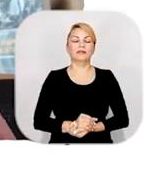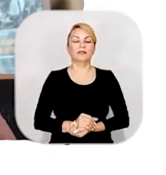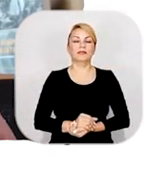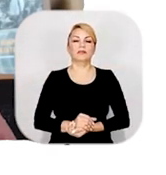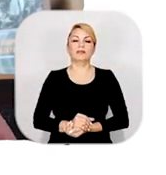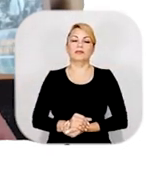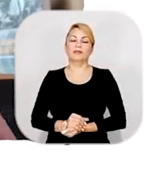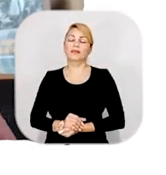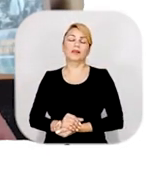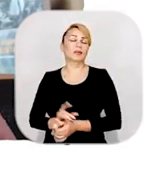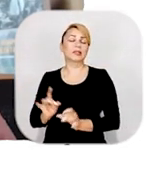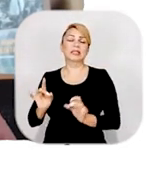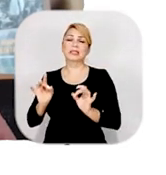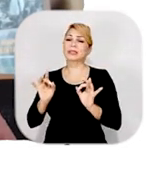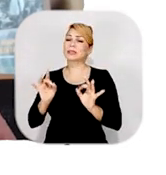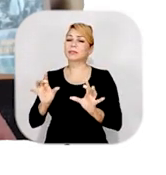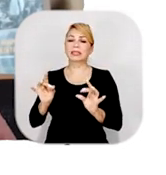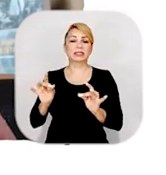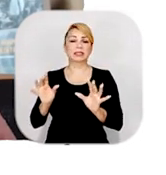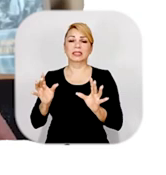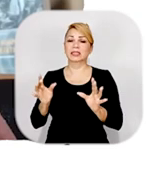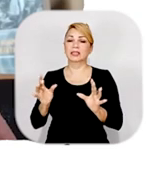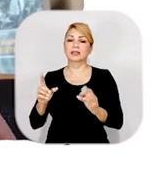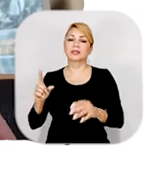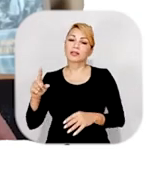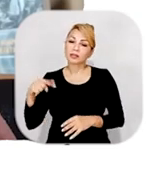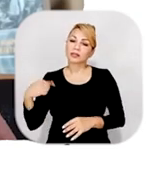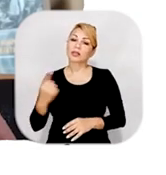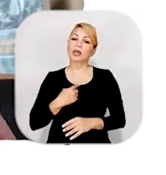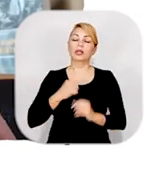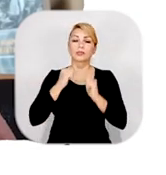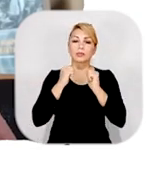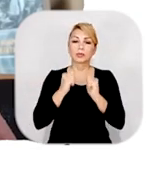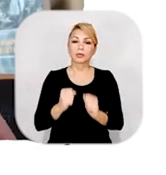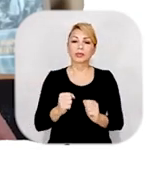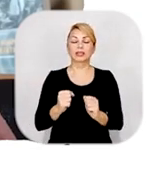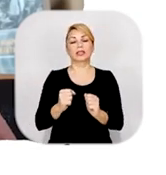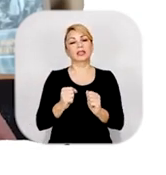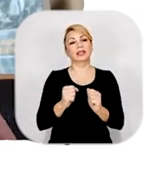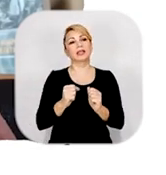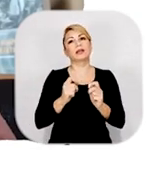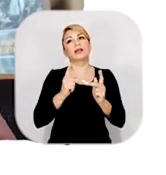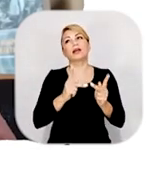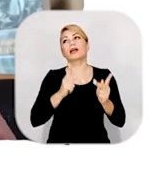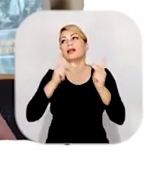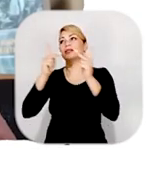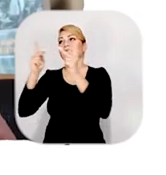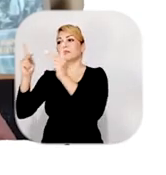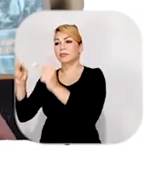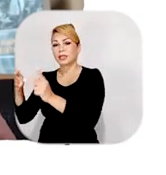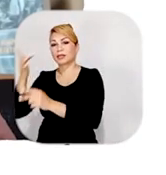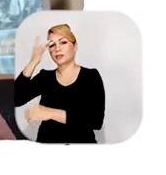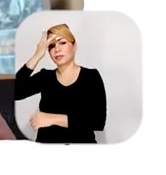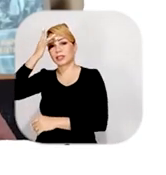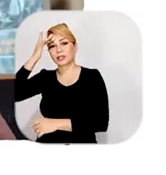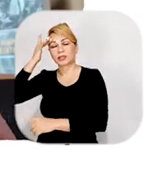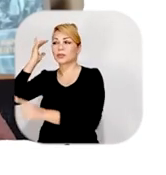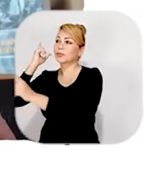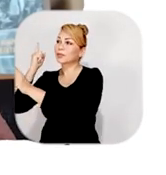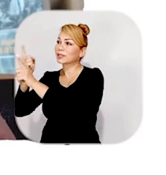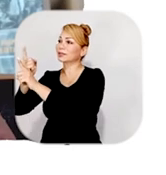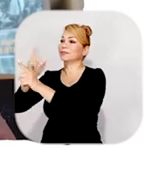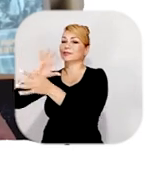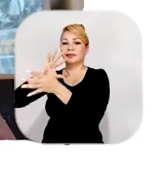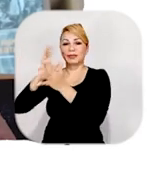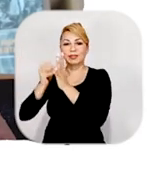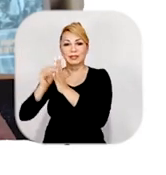É tão especial poder receber as pessoas de longe da Amazônia